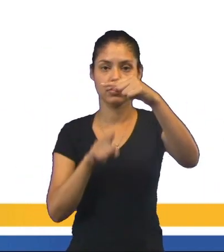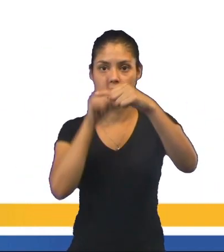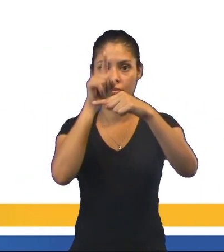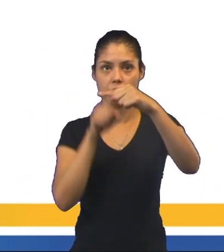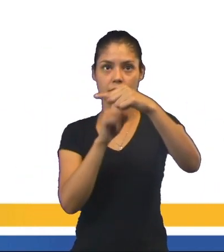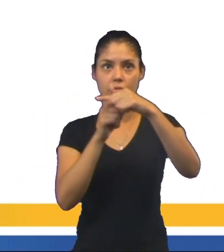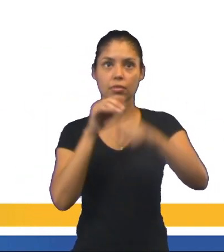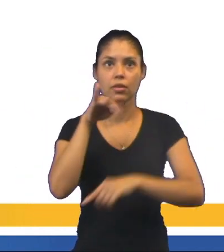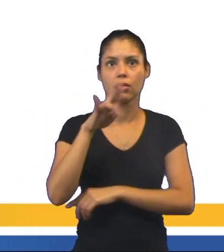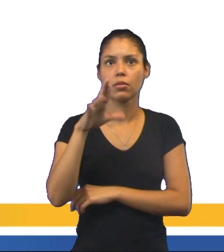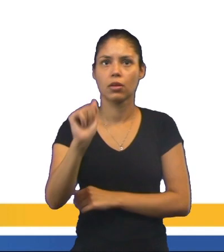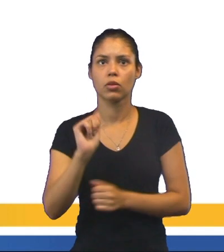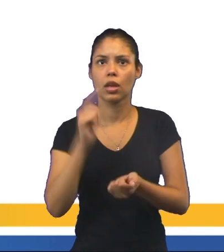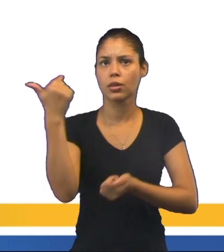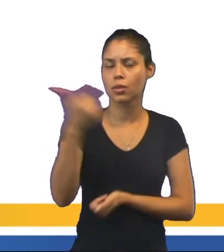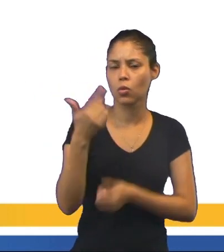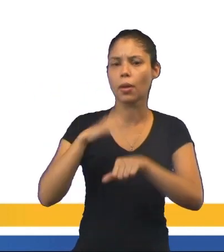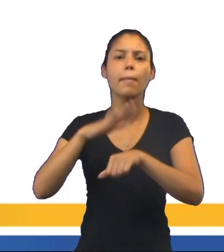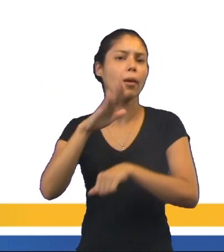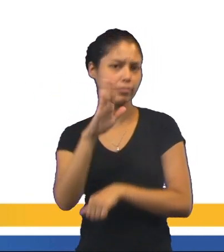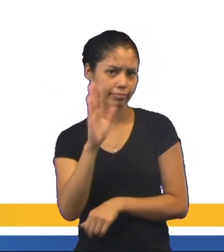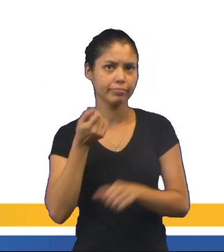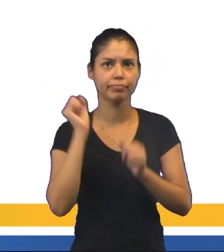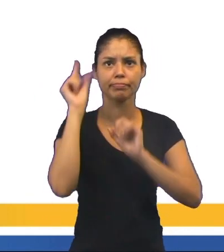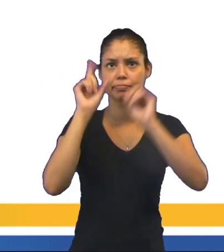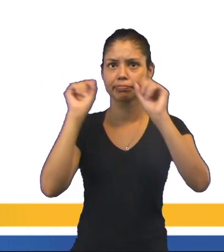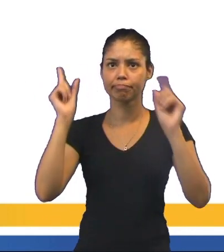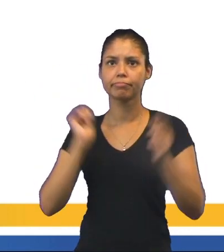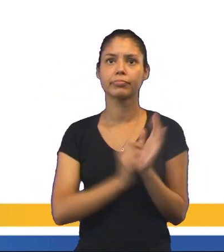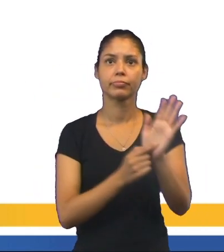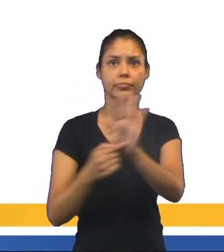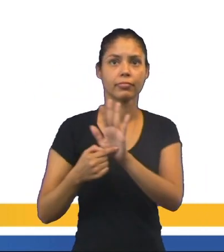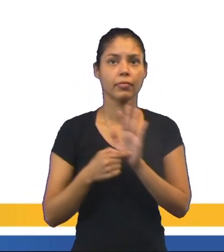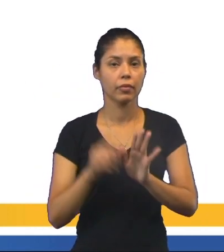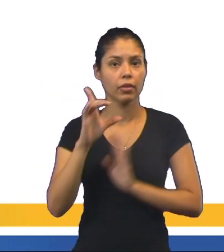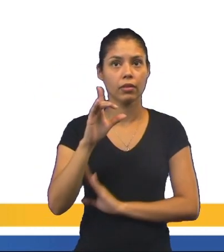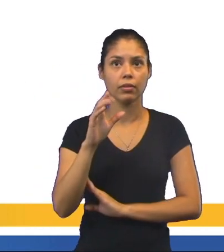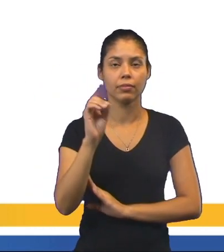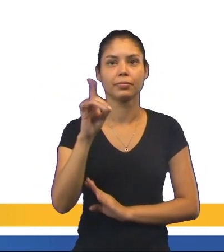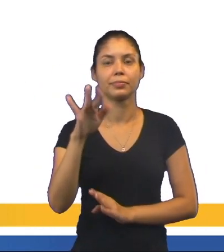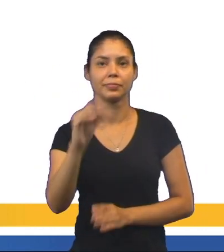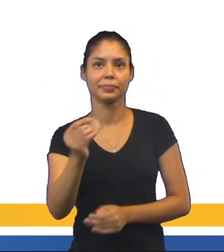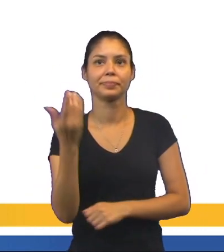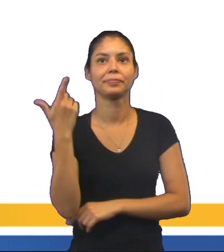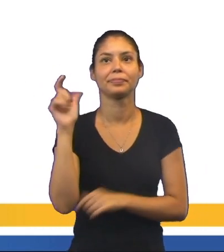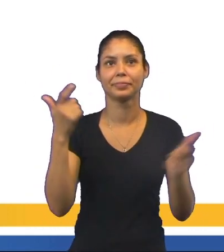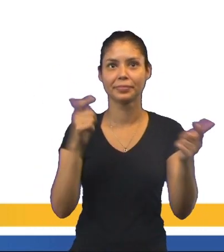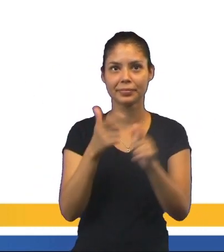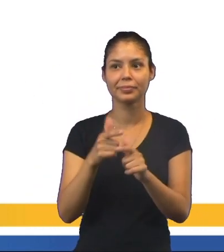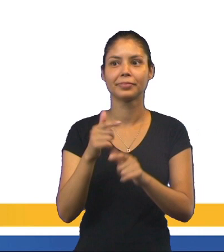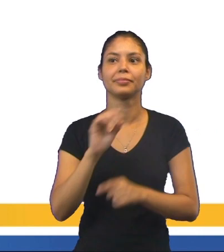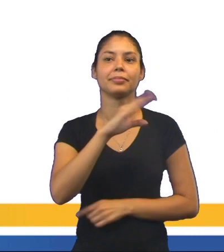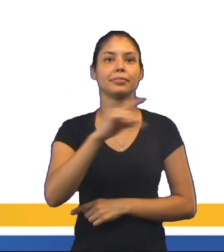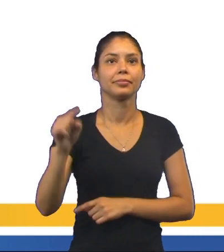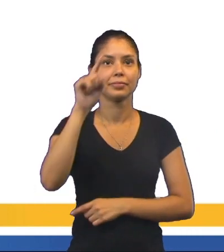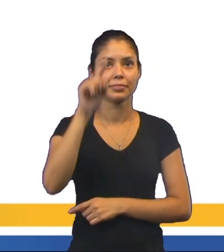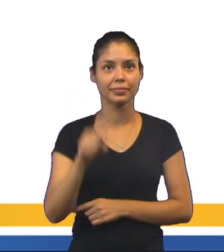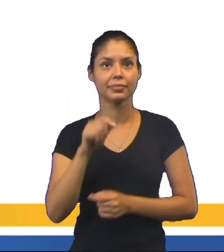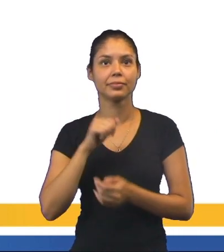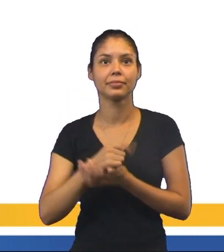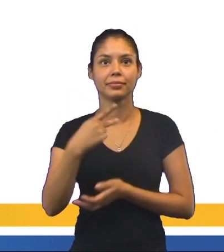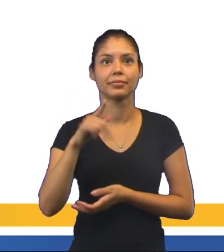A Mimosa é a segunda mais brilhante, representa um dos laços do braço menor da cruz.